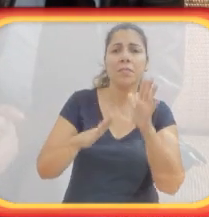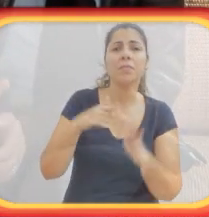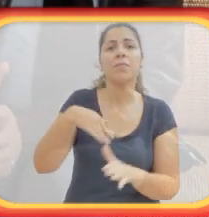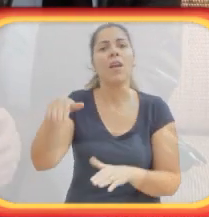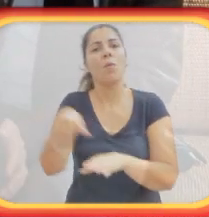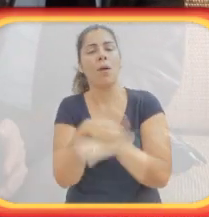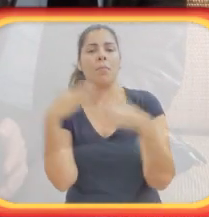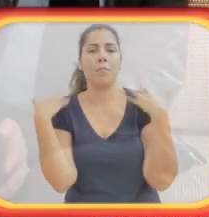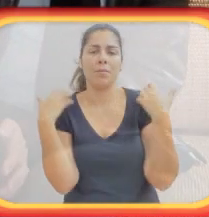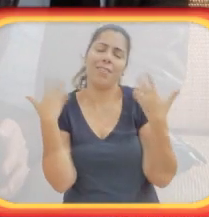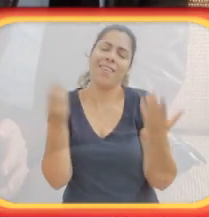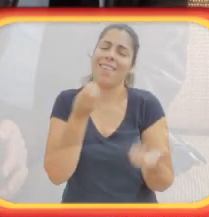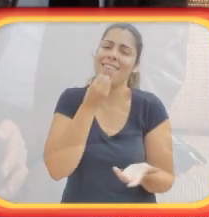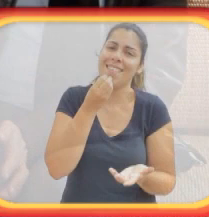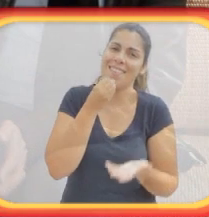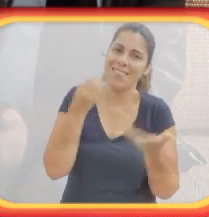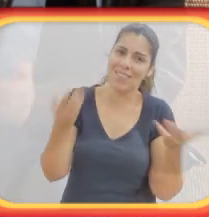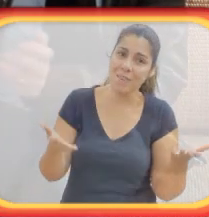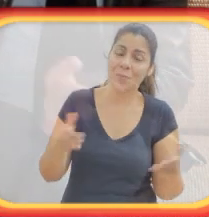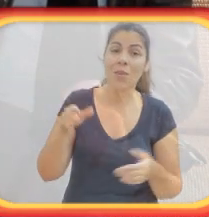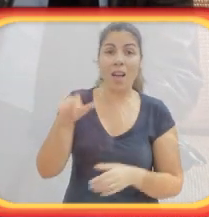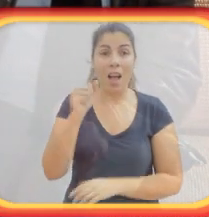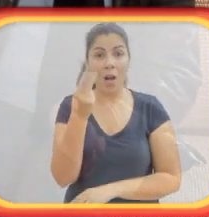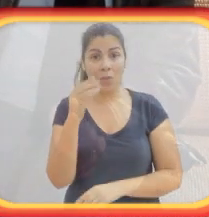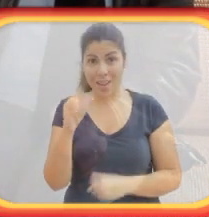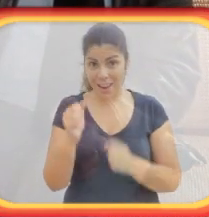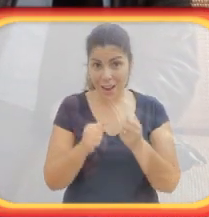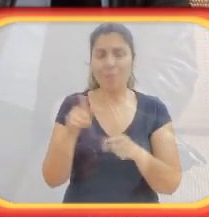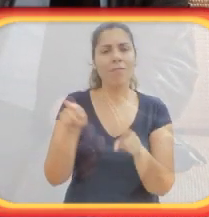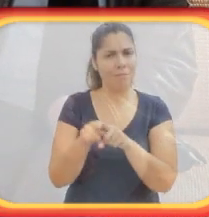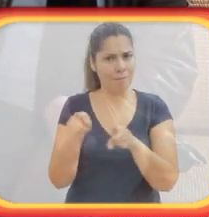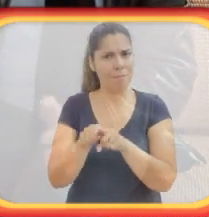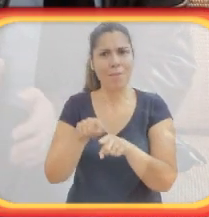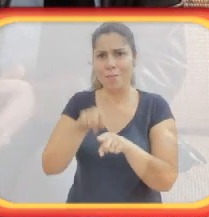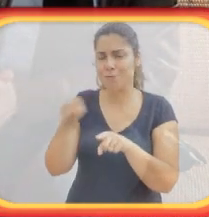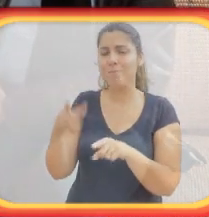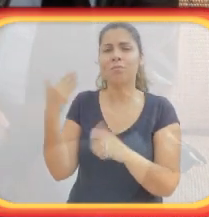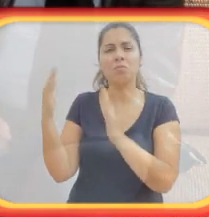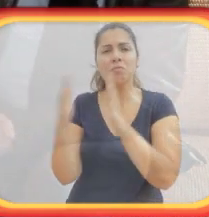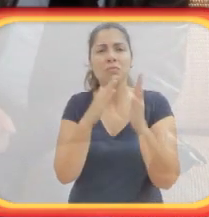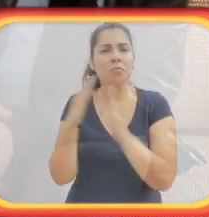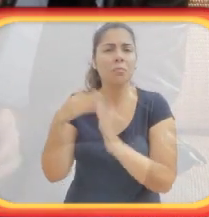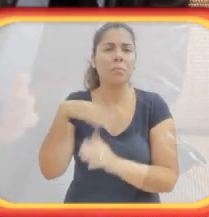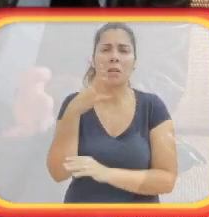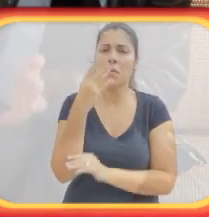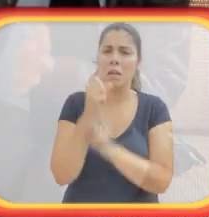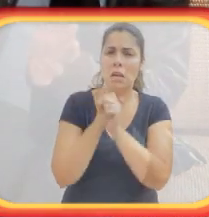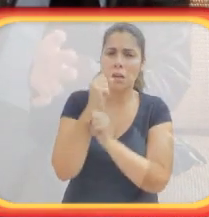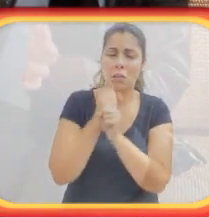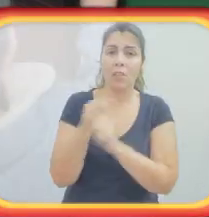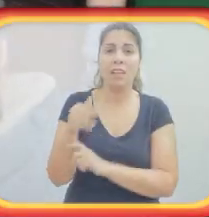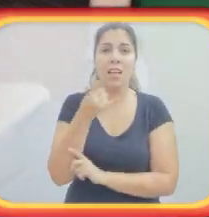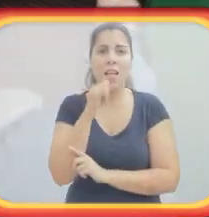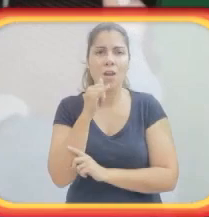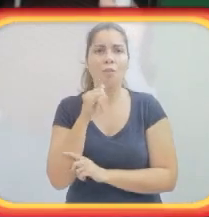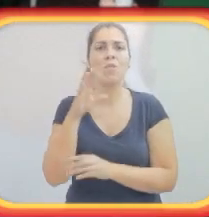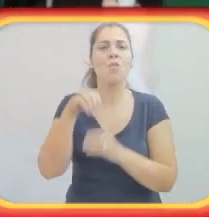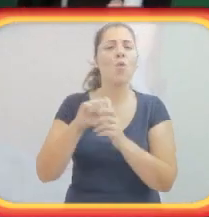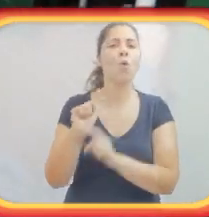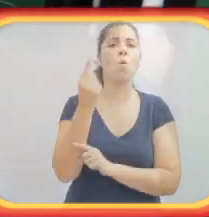1901, e todos funcionam. De vez em quando vão à rua passear. Sim, claro, e os autocarros também.